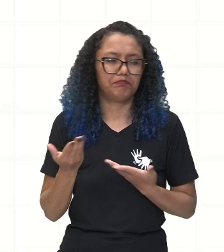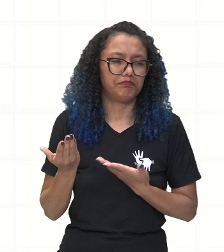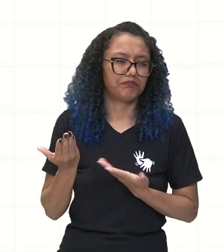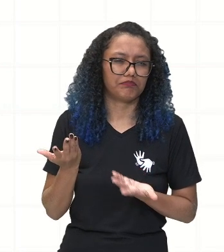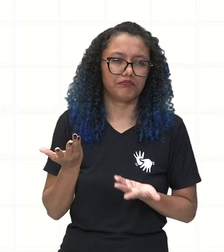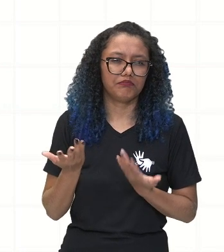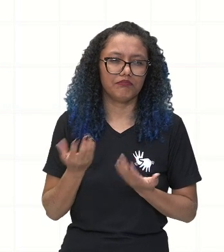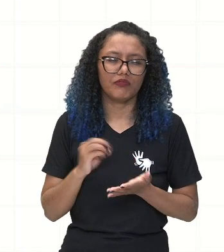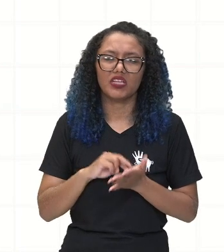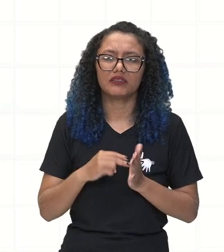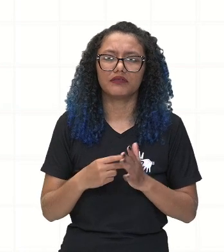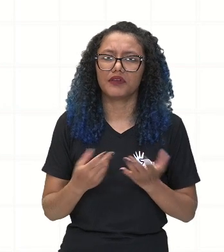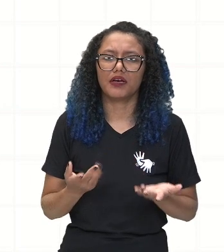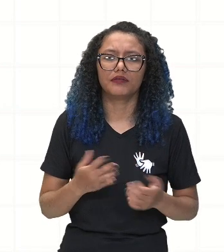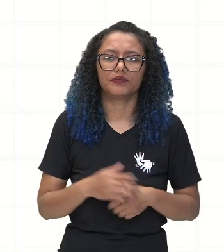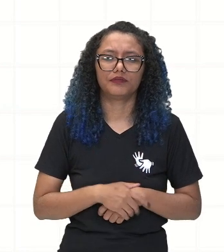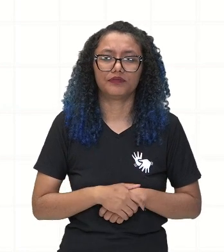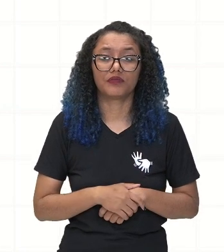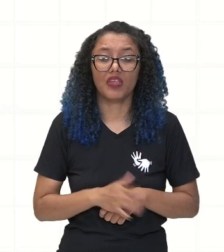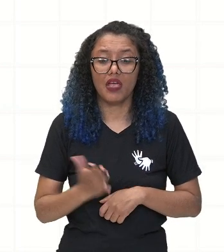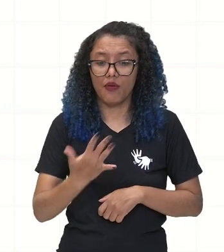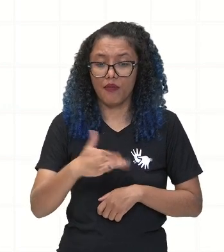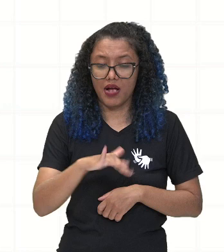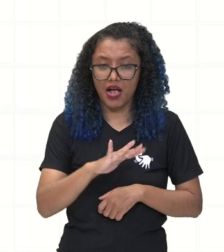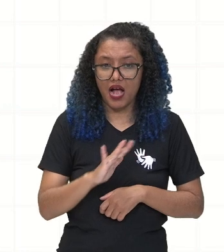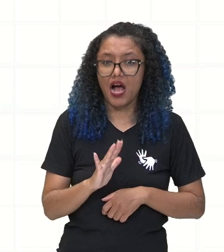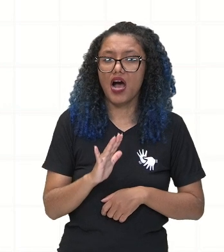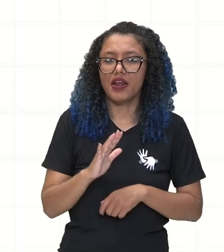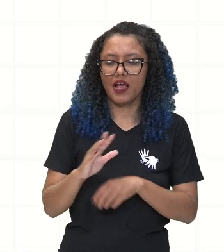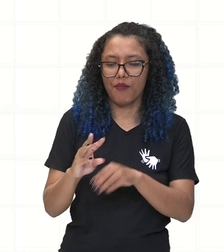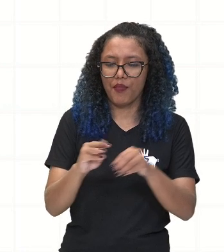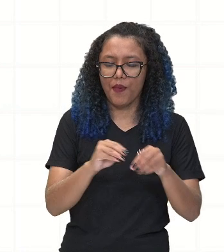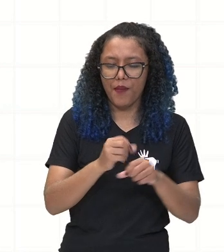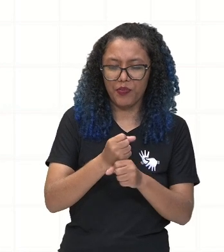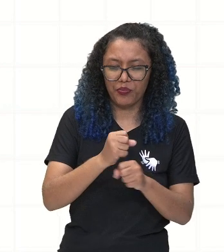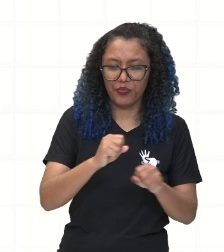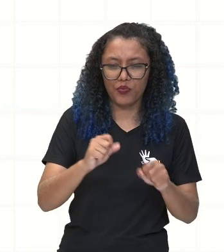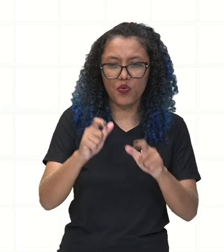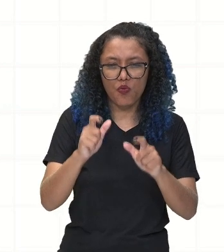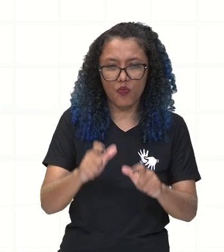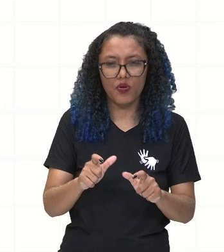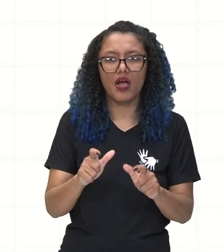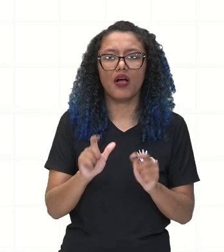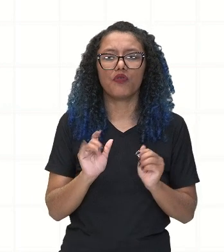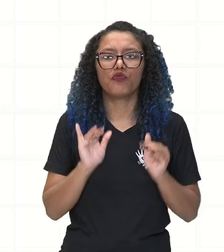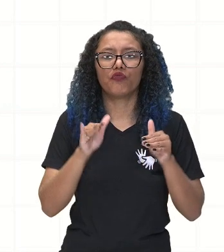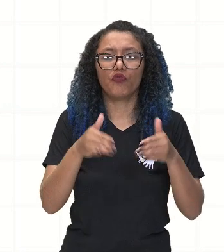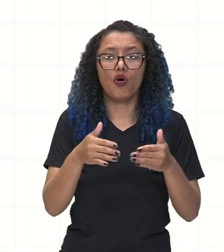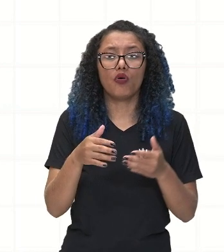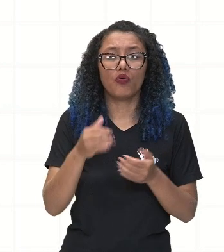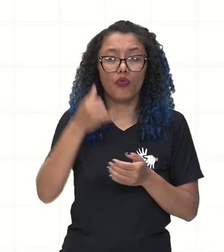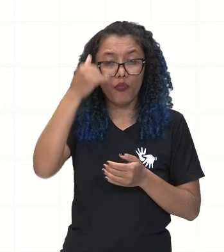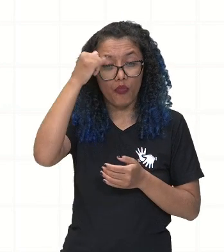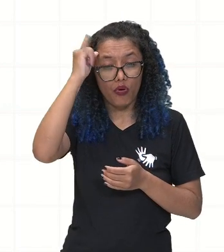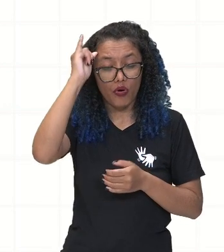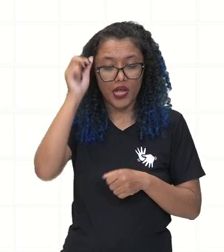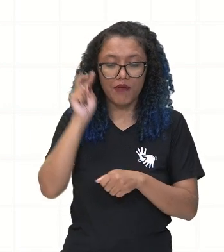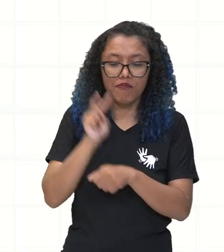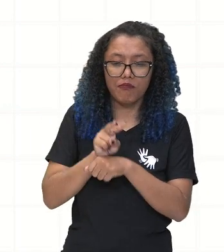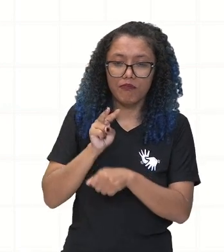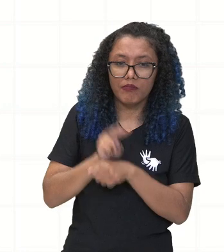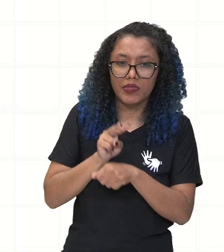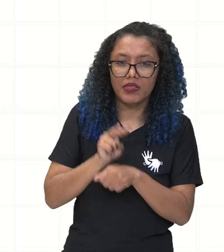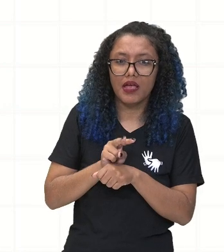haciendas? Grandes extensões de terras dedicadas à criação de gado para a produção